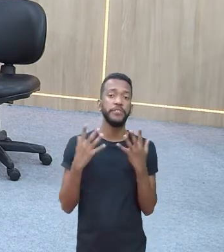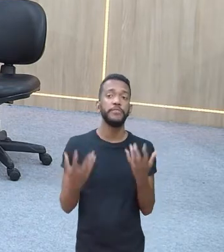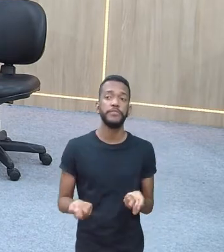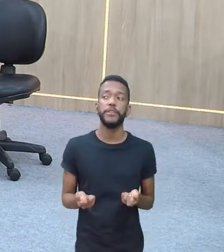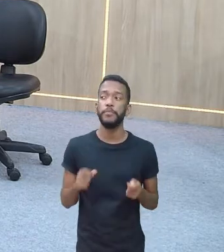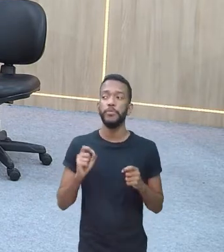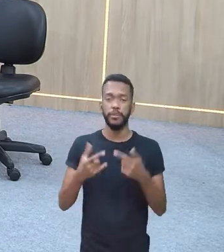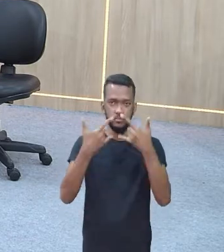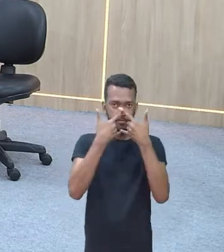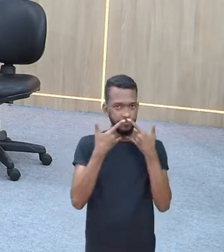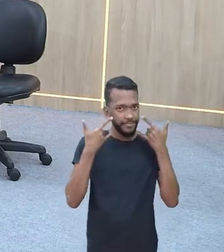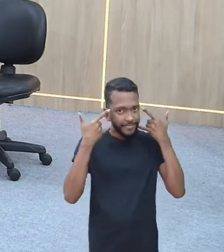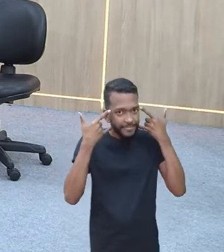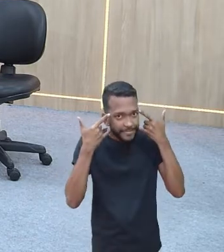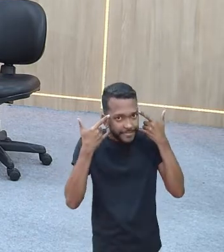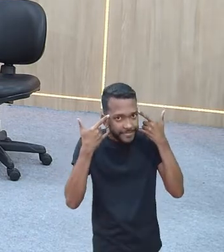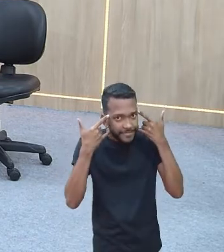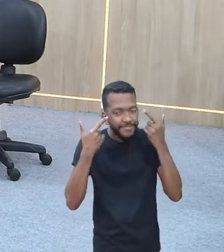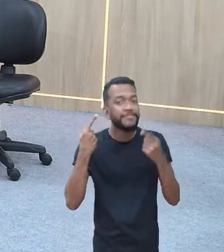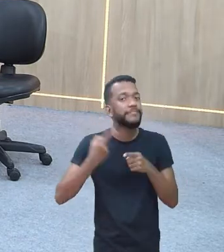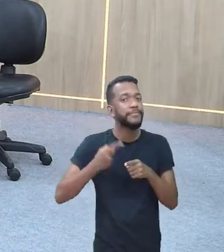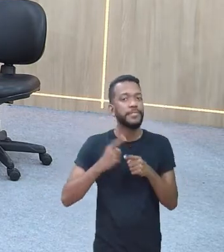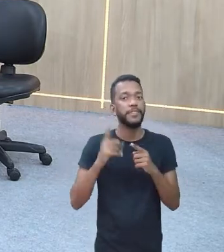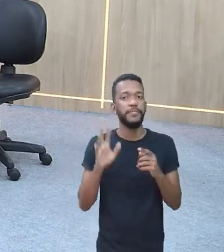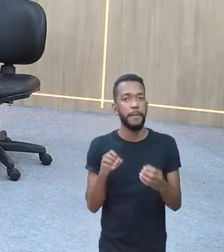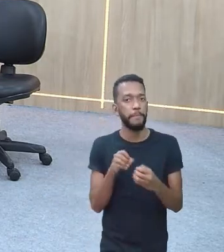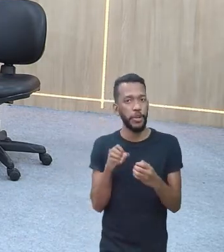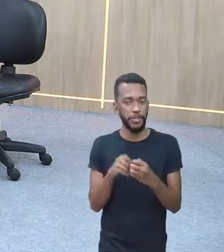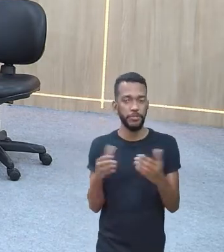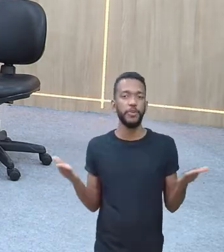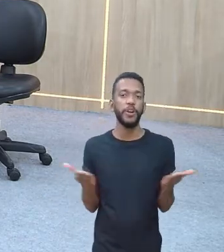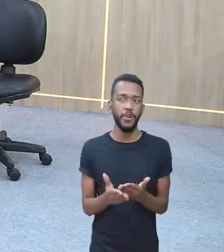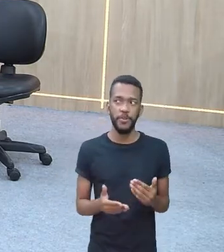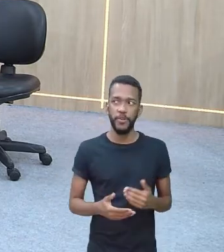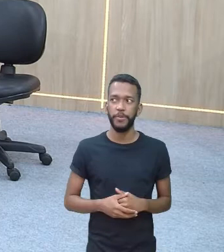colocar a máscara, né? Porque vamos estar mais próximo agora, né?